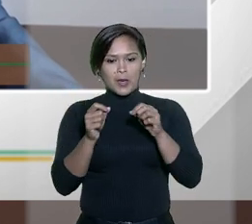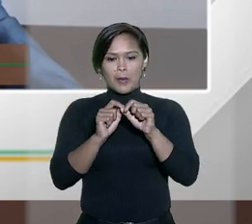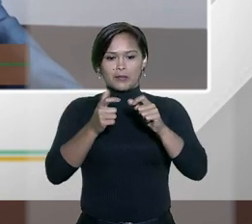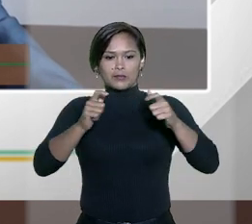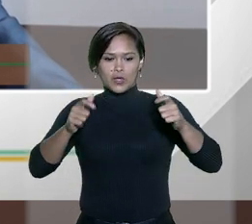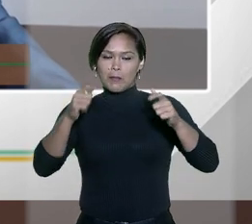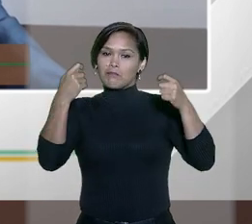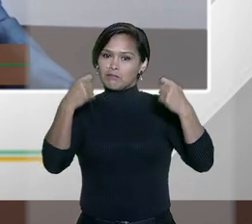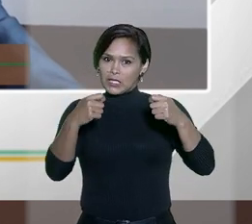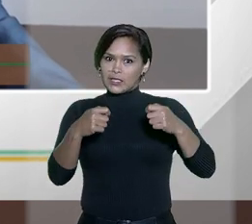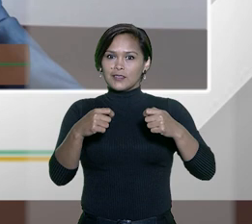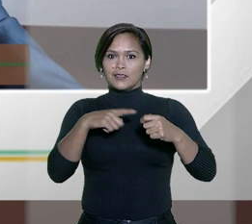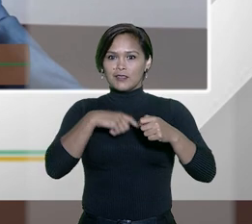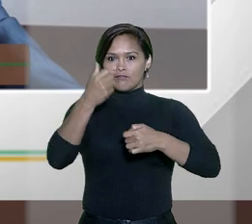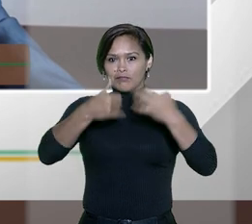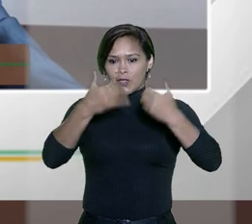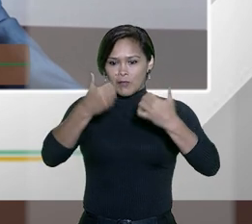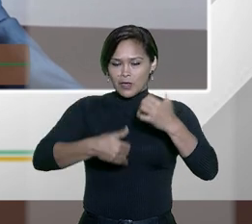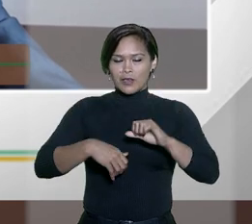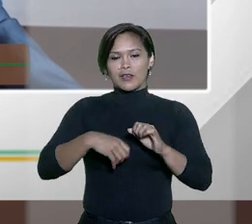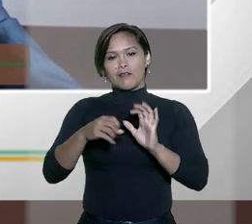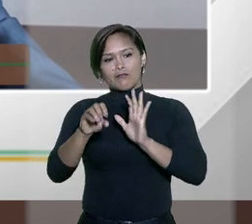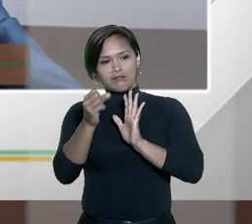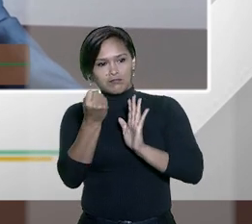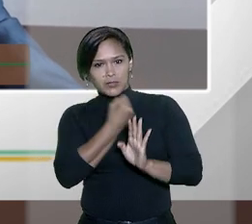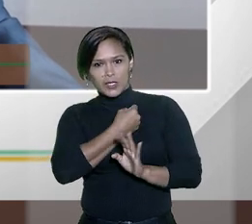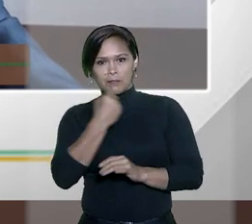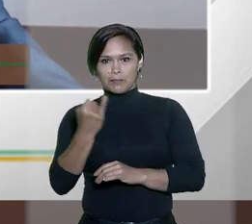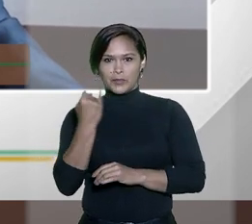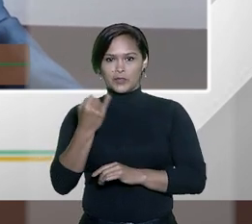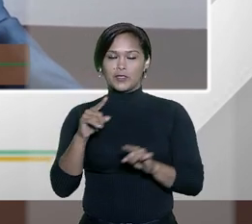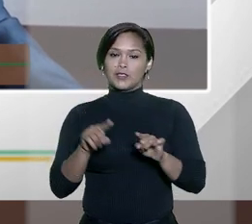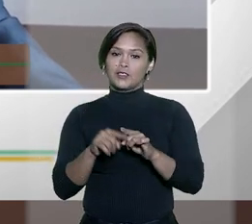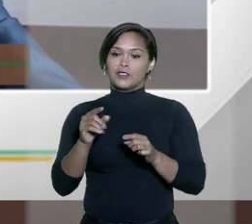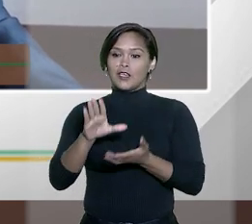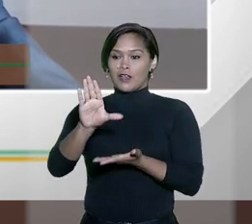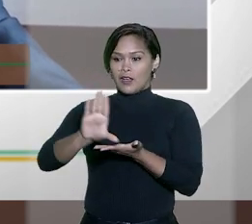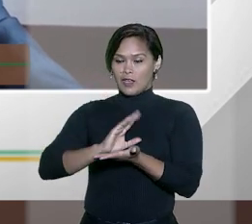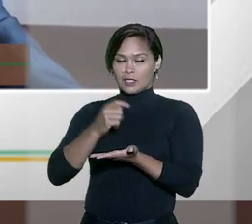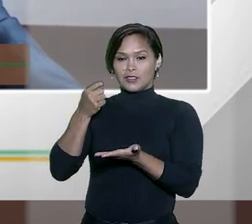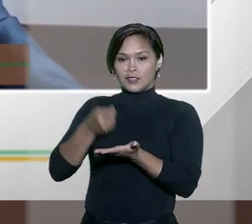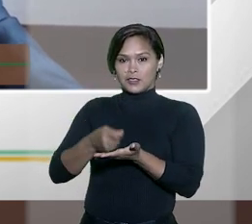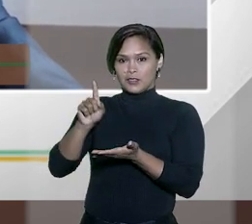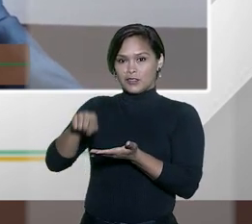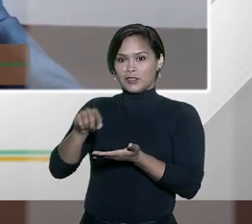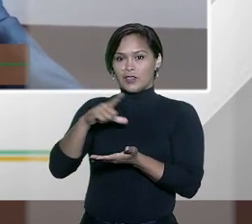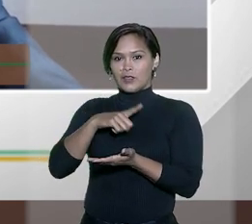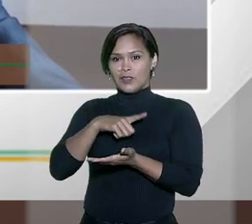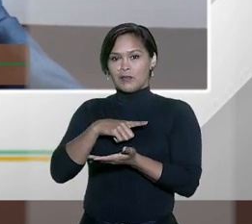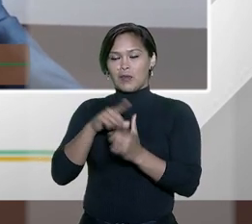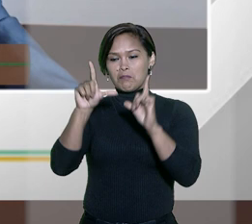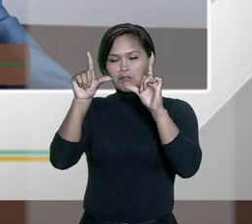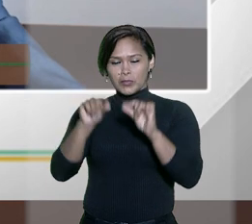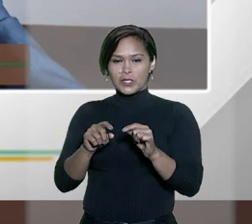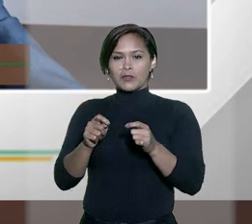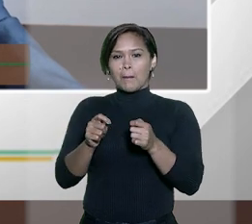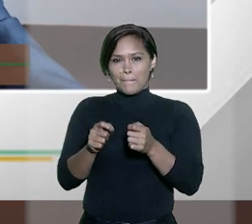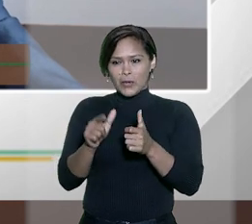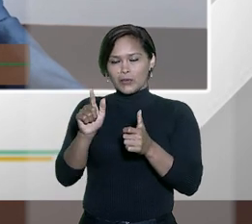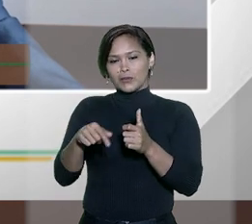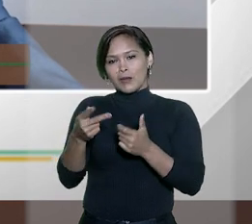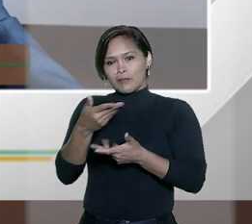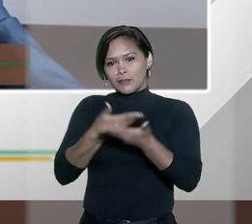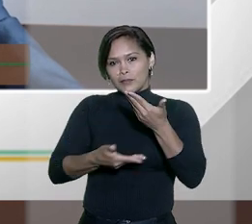bem aqui necessário, né? Um item bastante necessário. A aquisição, inclusive minoritária,